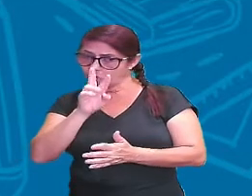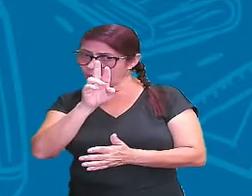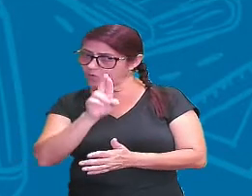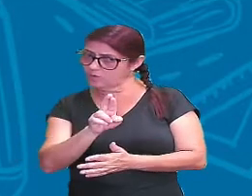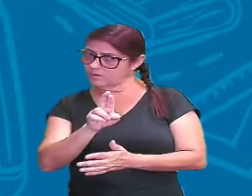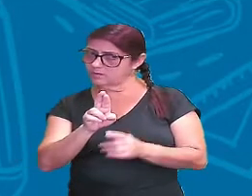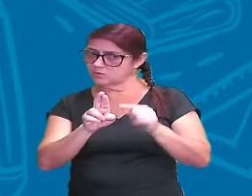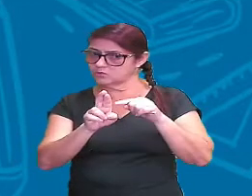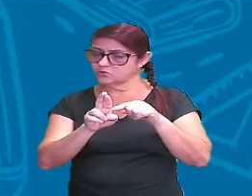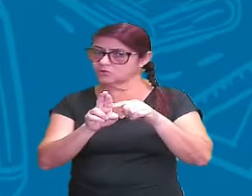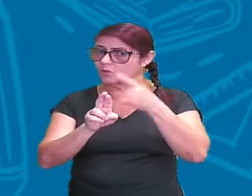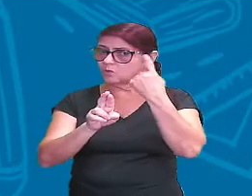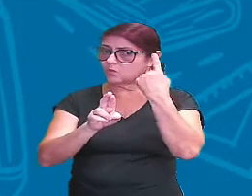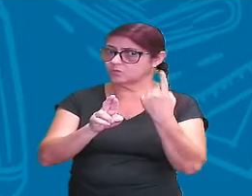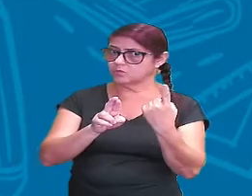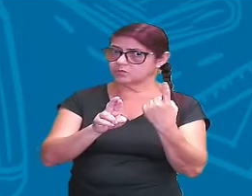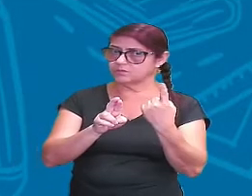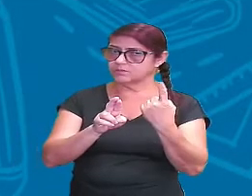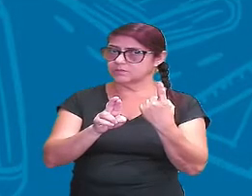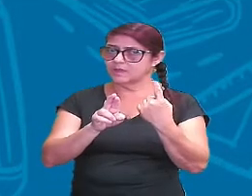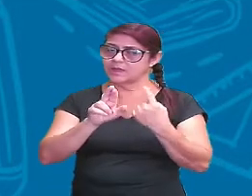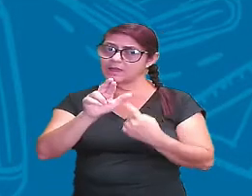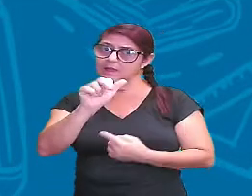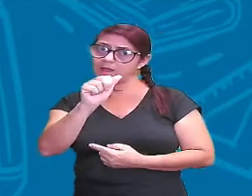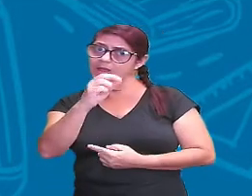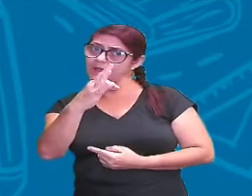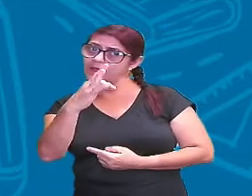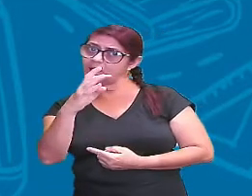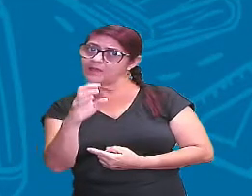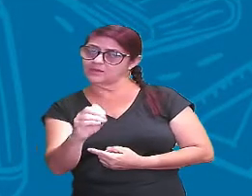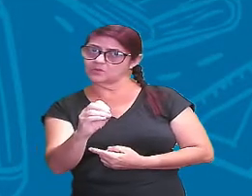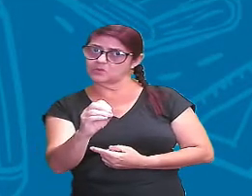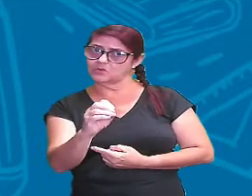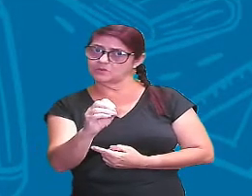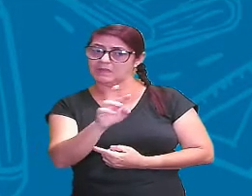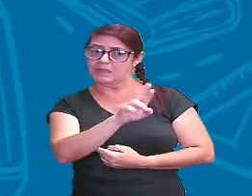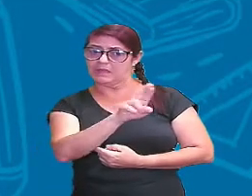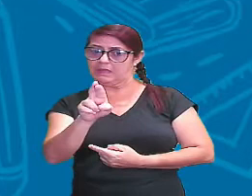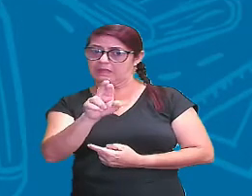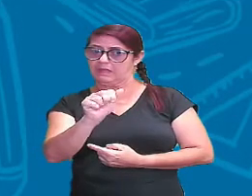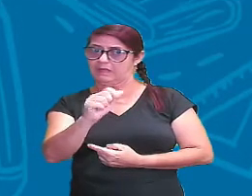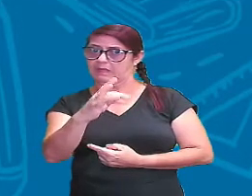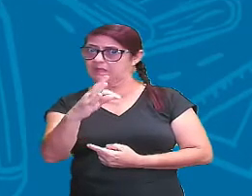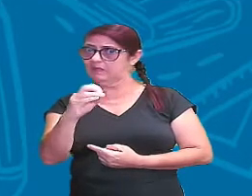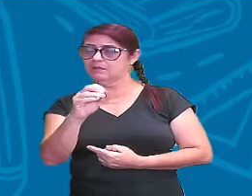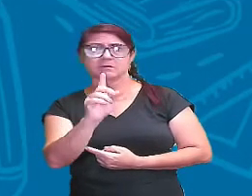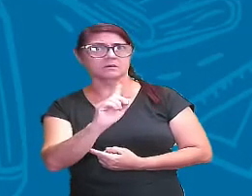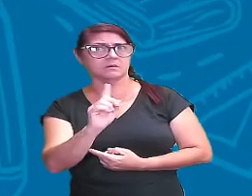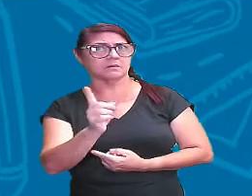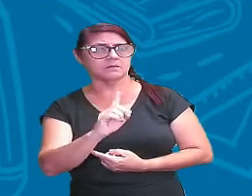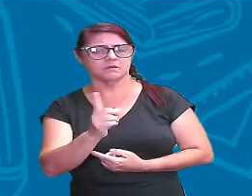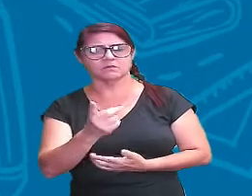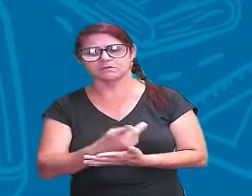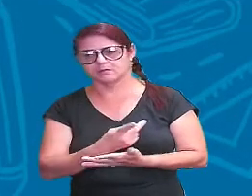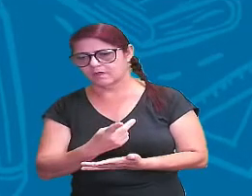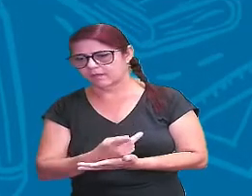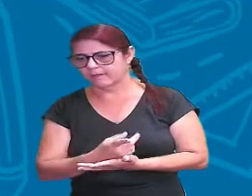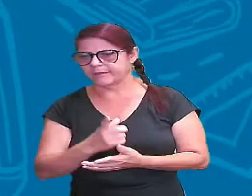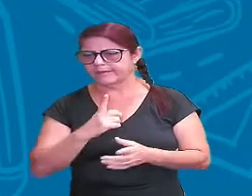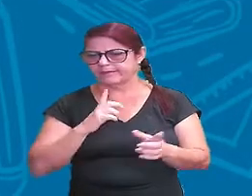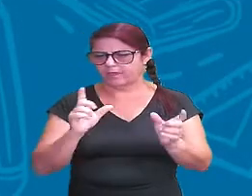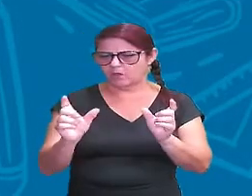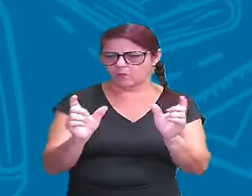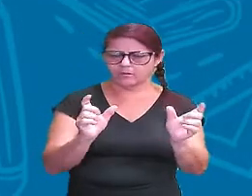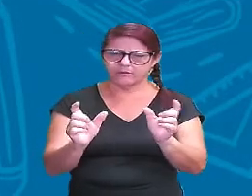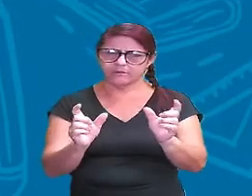um R para a palavra rato, ok? Aqui eu tenho algumas